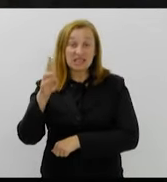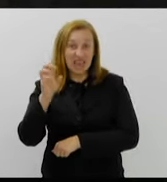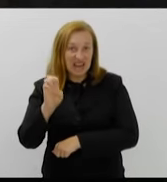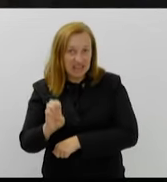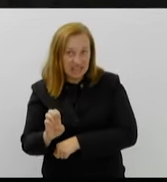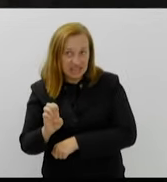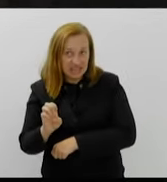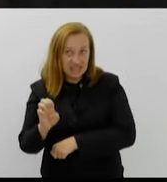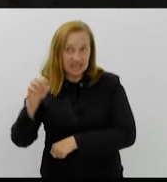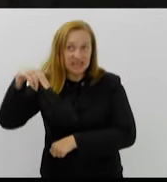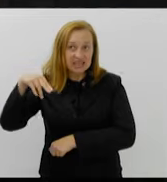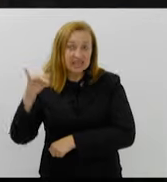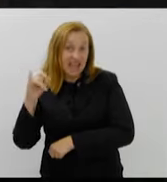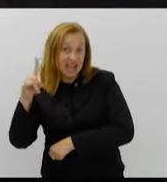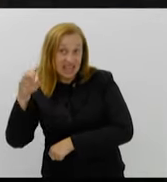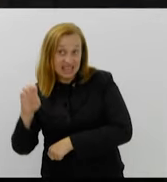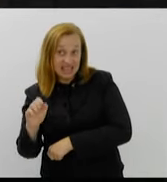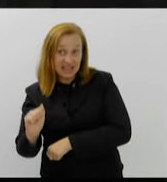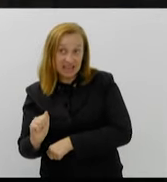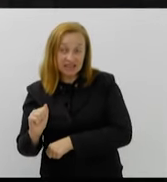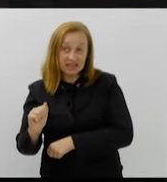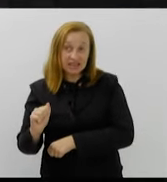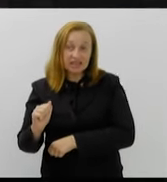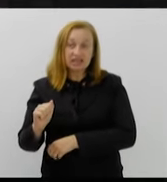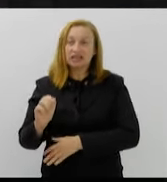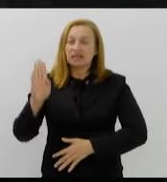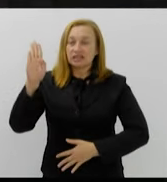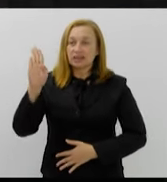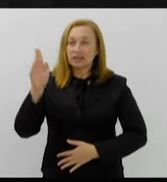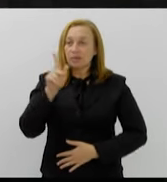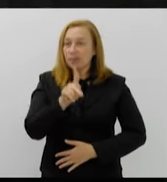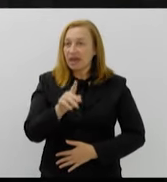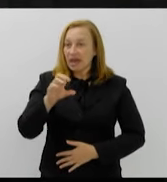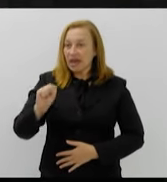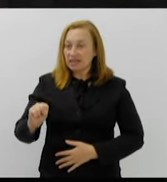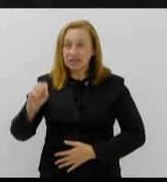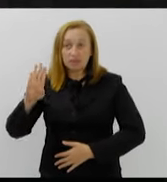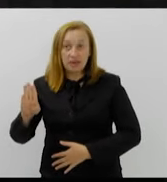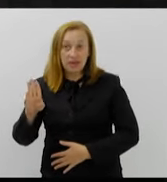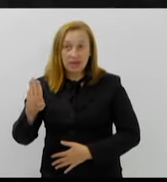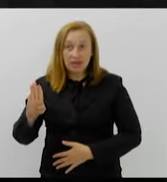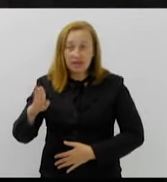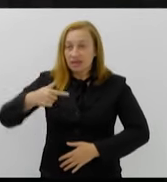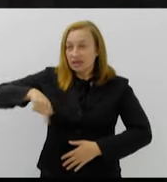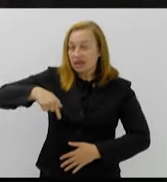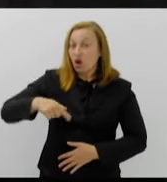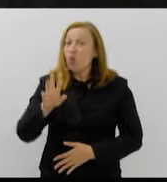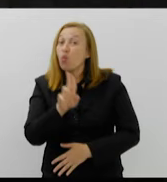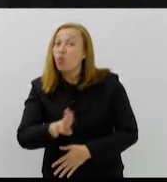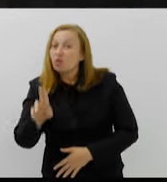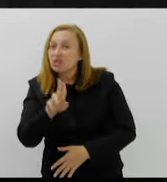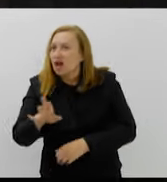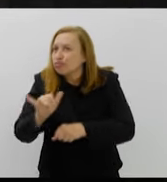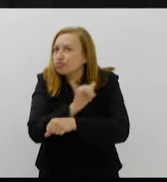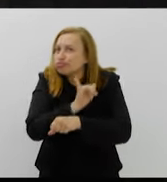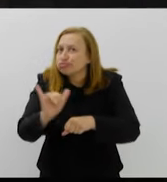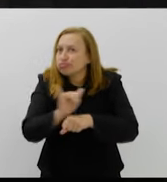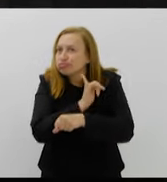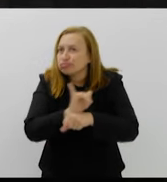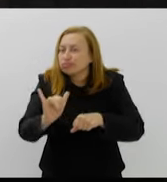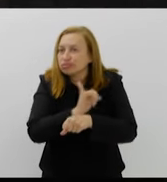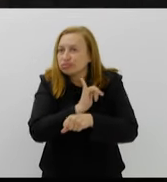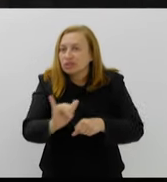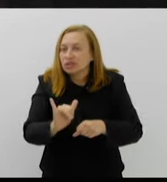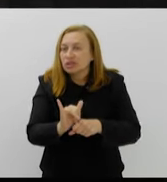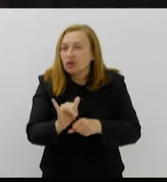Marcele naida candidata pelo PSB em Queimados usava dessa estrutura para se